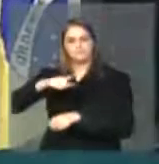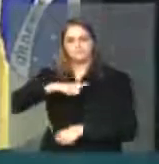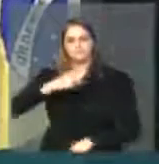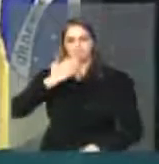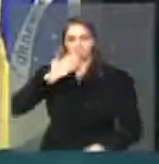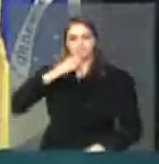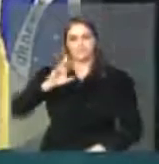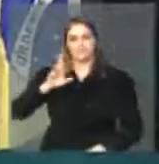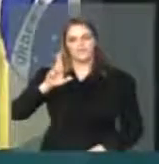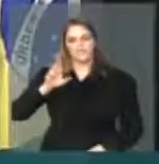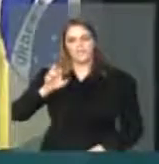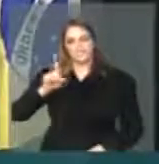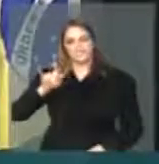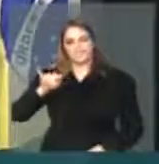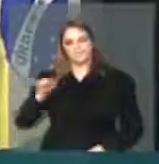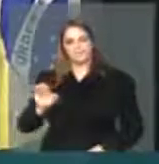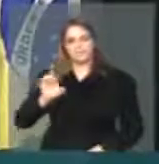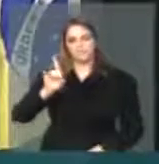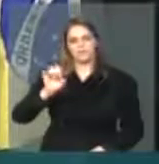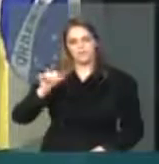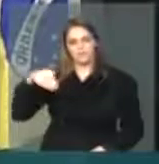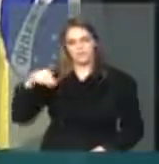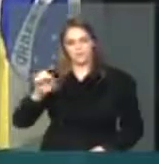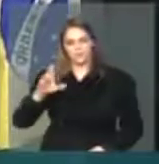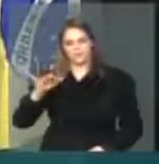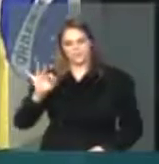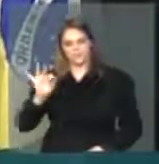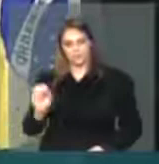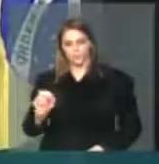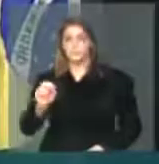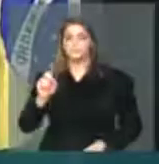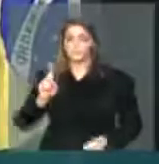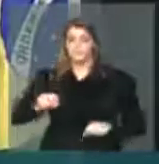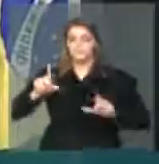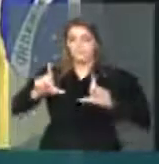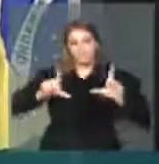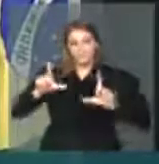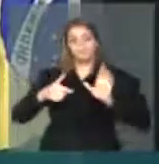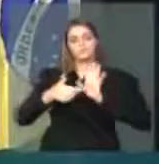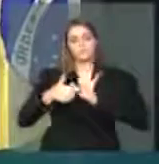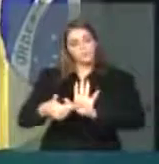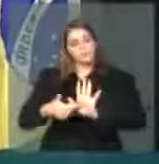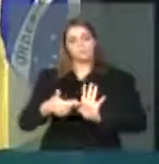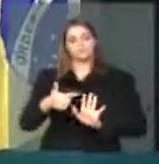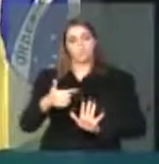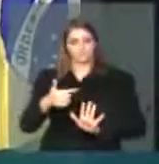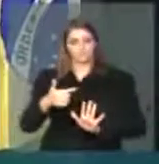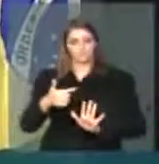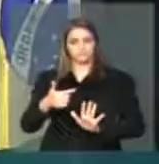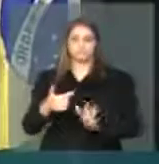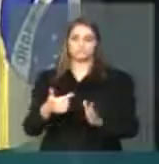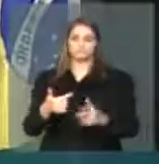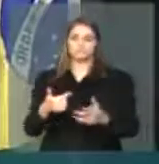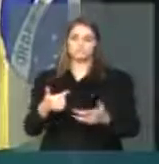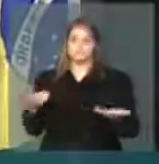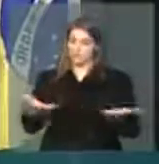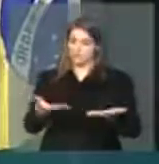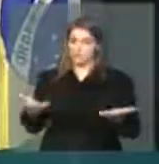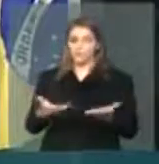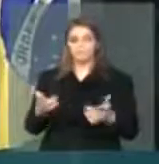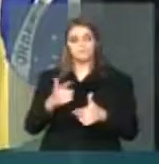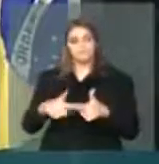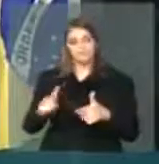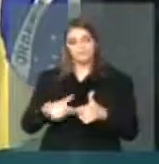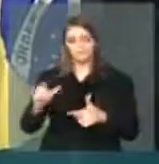a mídia representa um papel importante na definição do que é público no mundo contemporâneo. Há uma crise evidente, e a